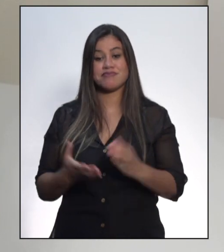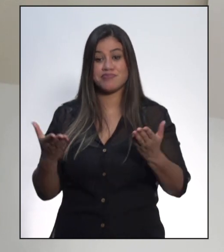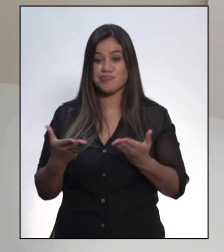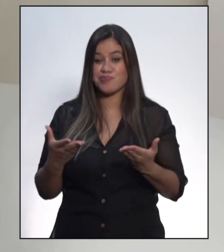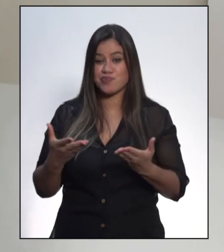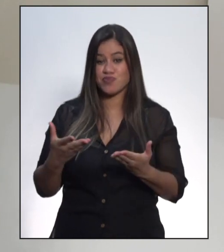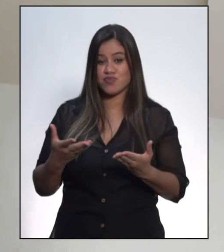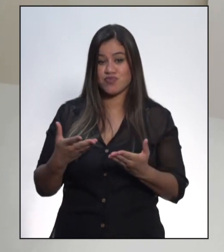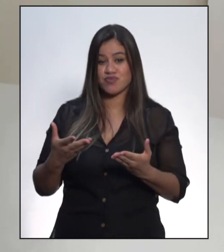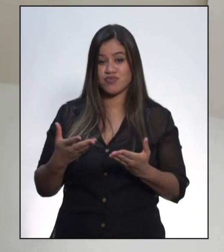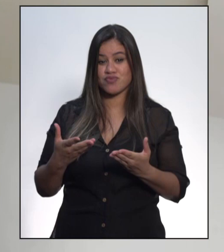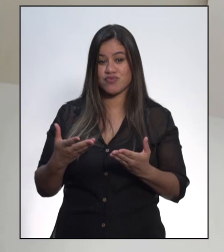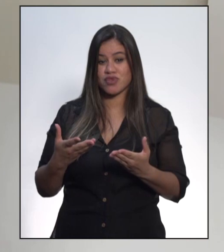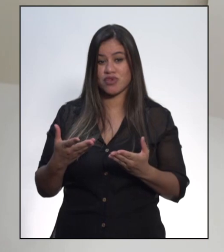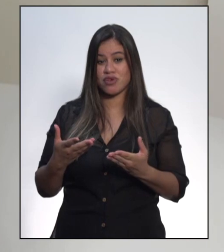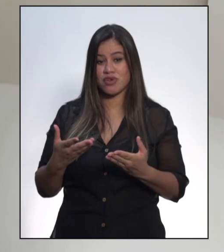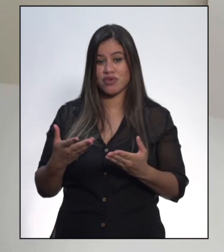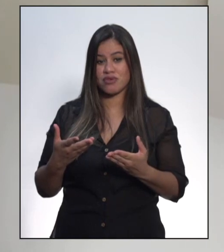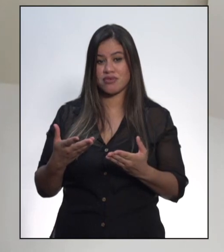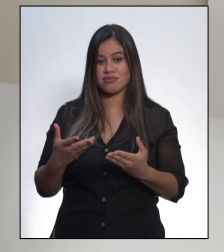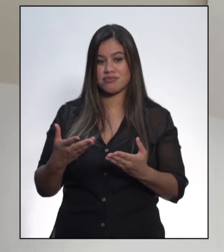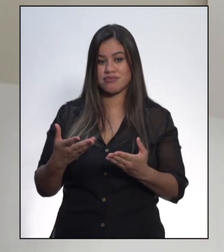Agora eu vou soltar o êmbolo.